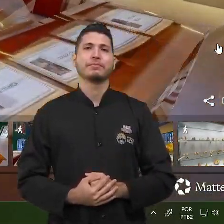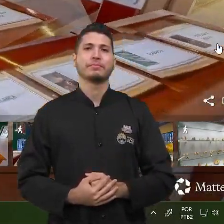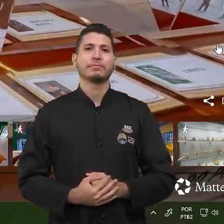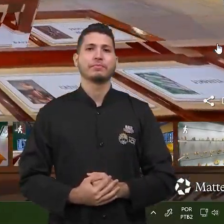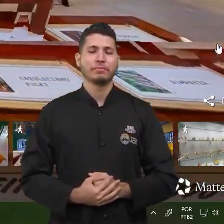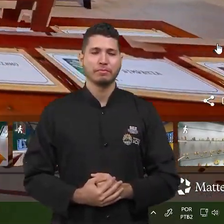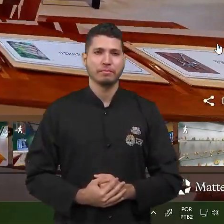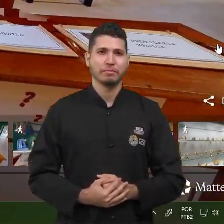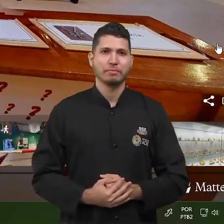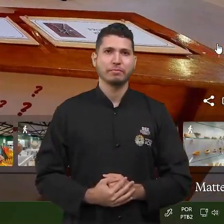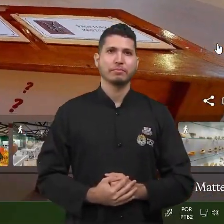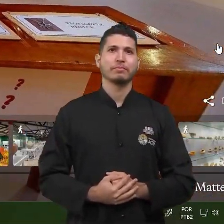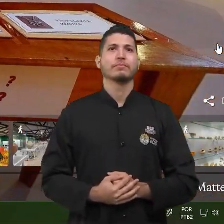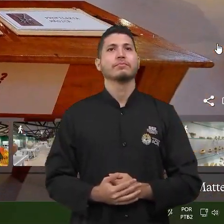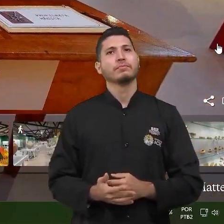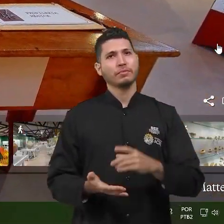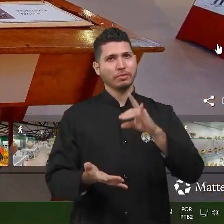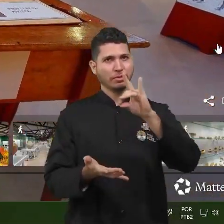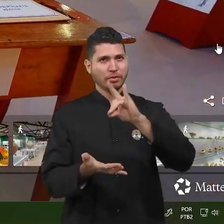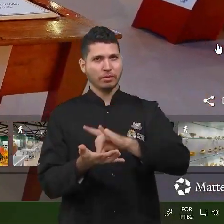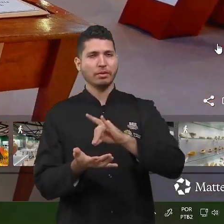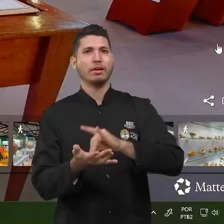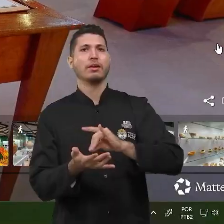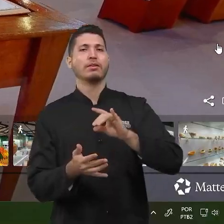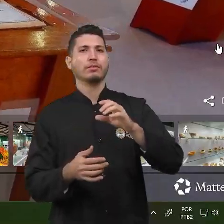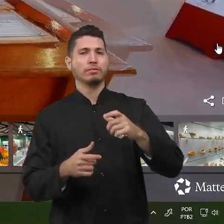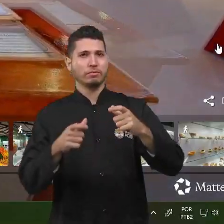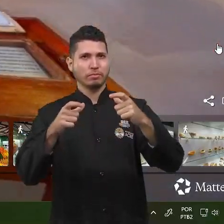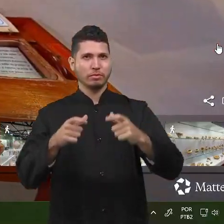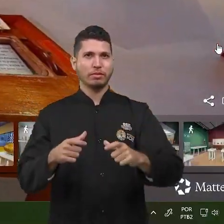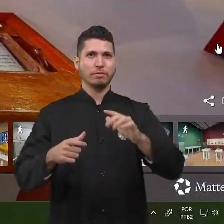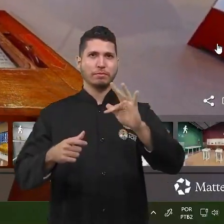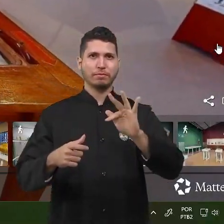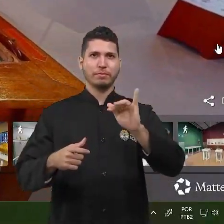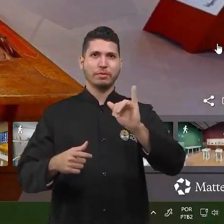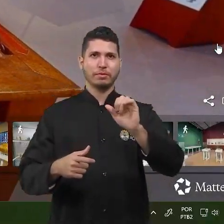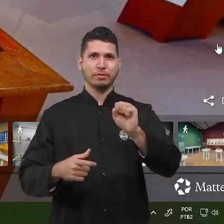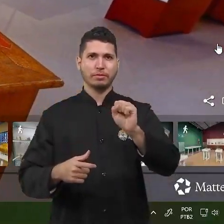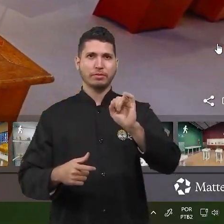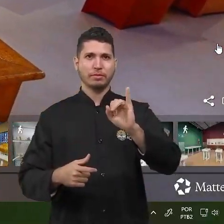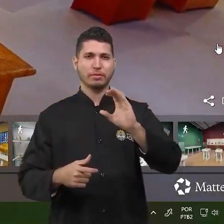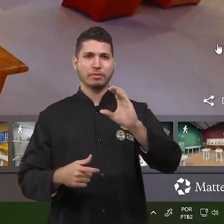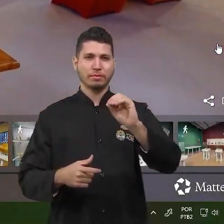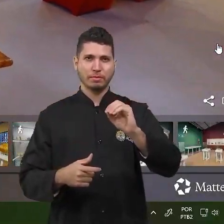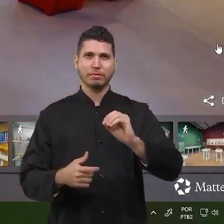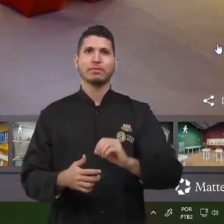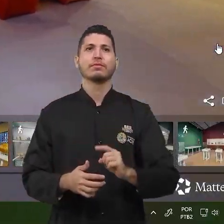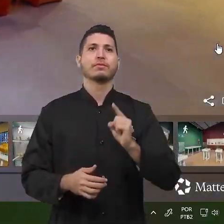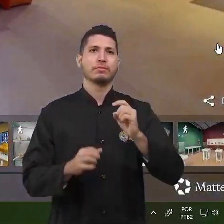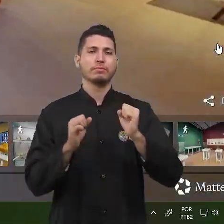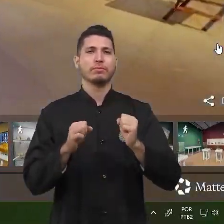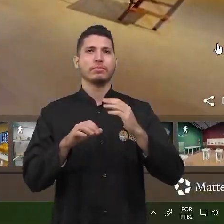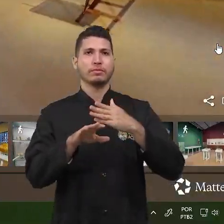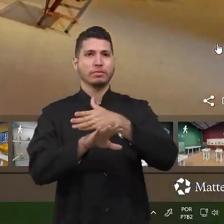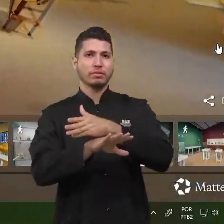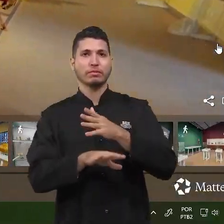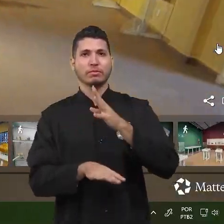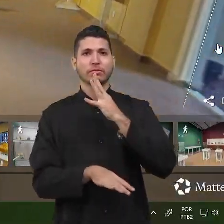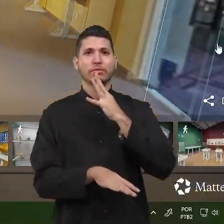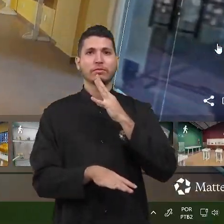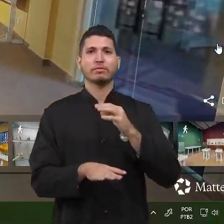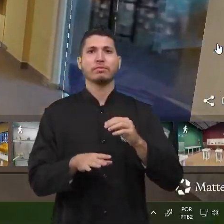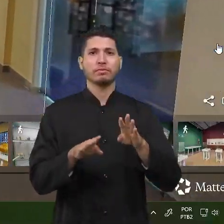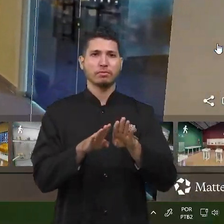também fisicamente, ele também é um espaço físico que você pode entrar lá e conhecer. Então, principalmente para quem está